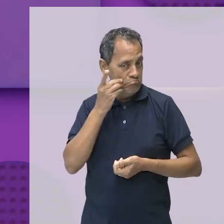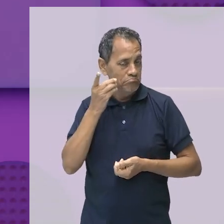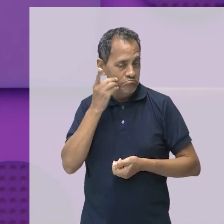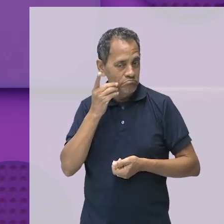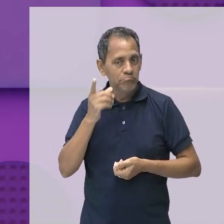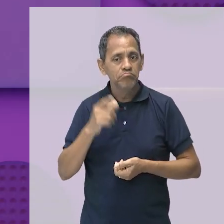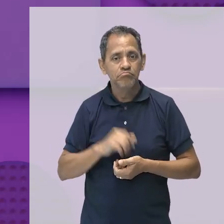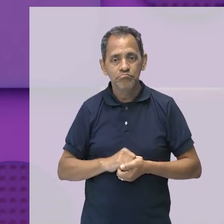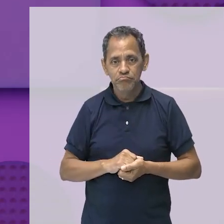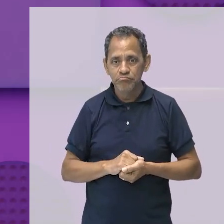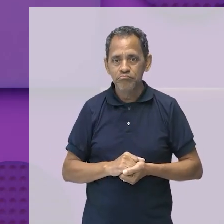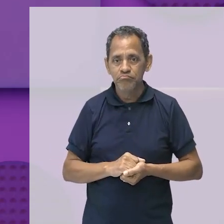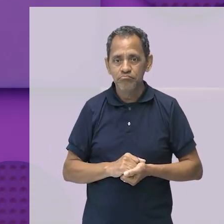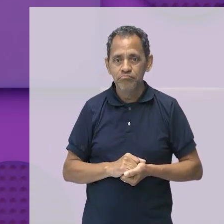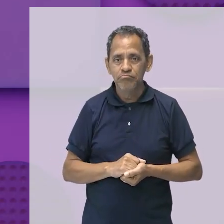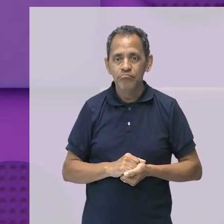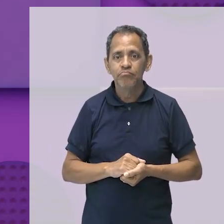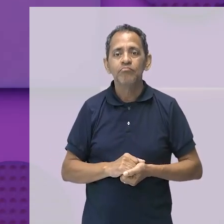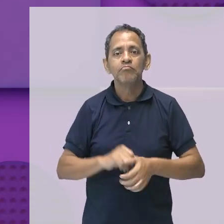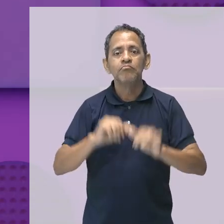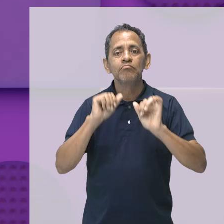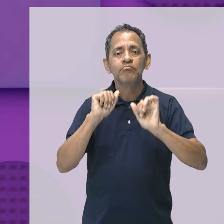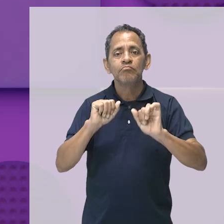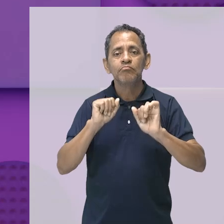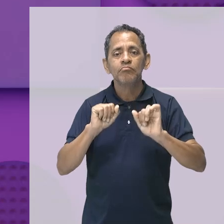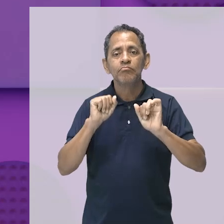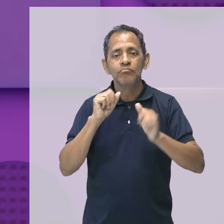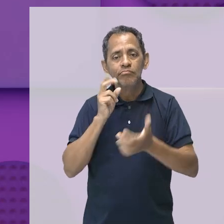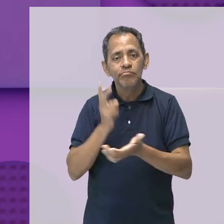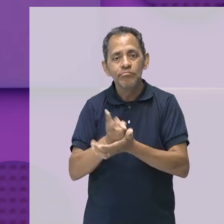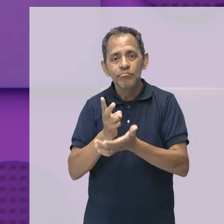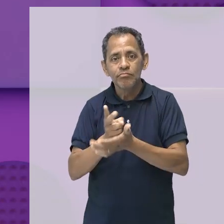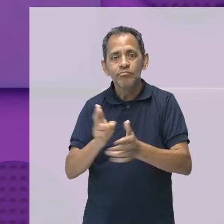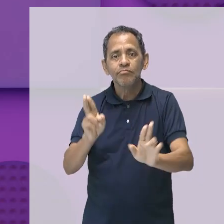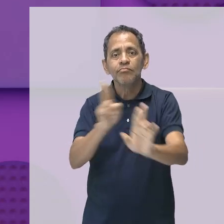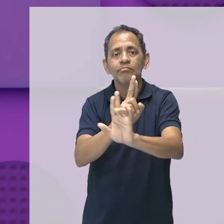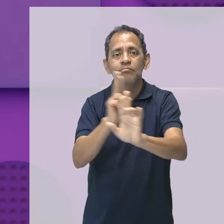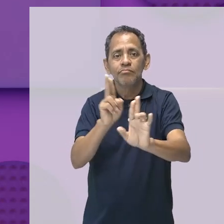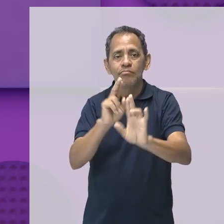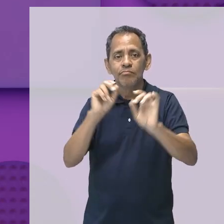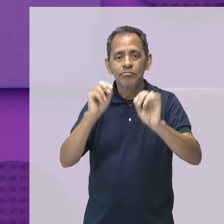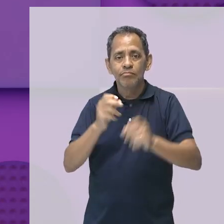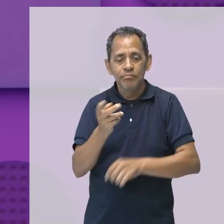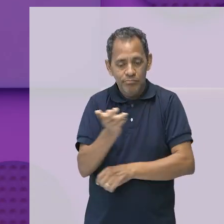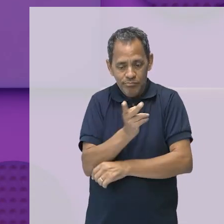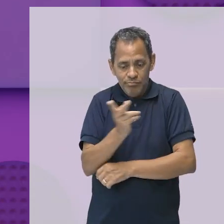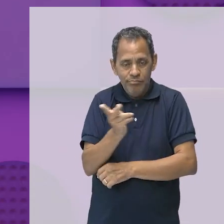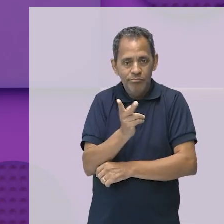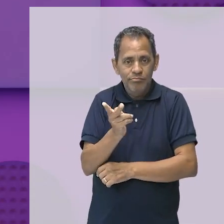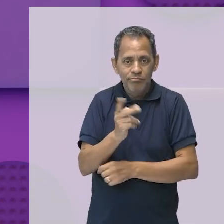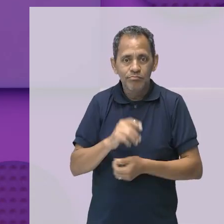bem? E aí, nós podemos sempre estar relacionando essas duas